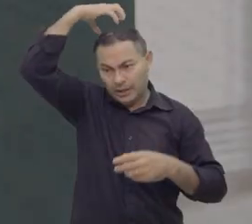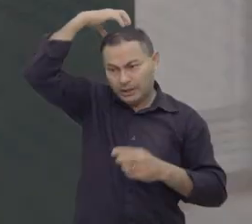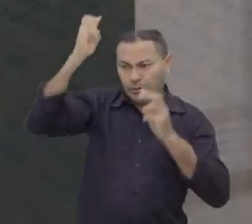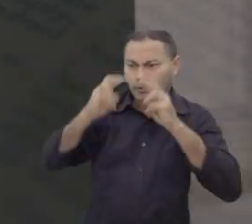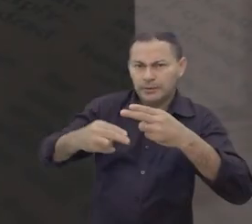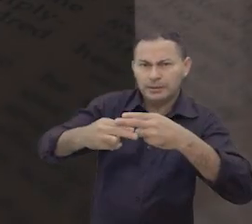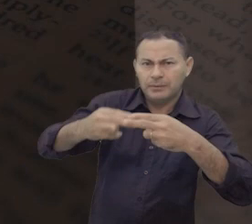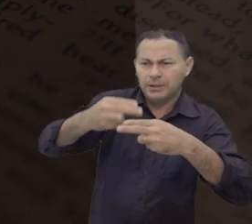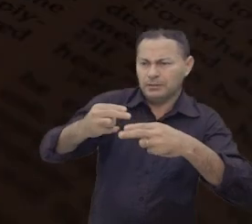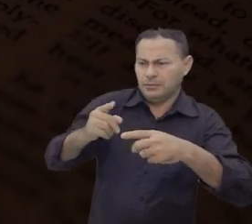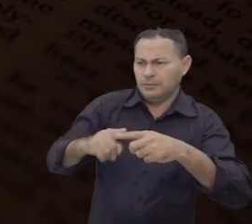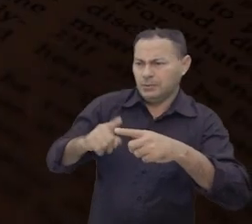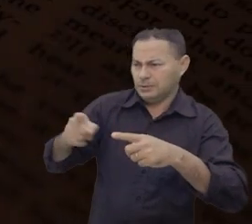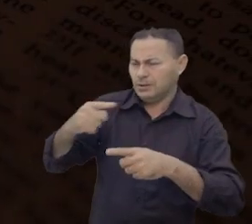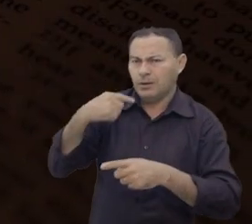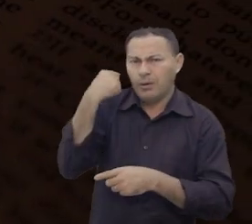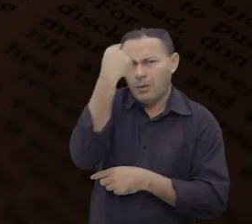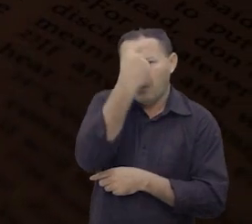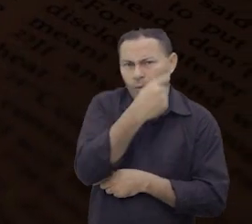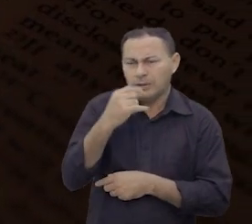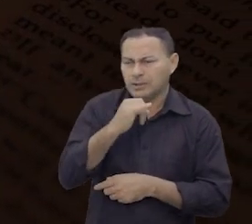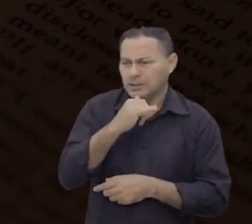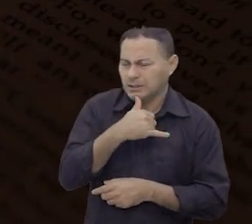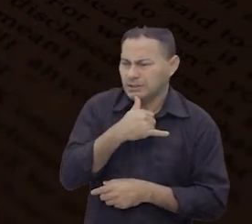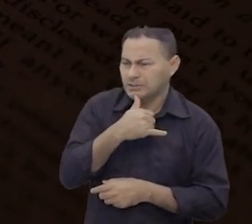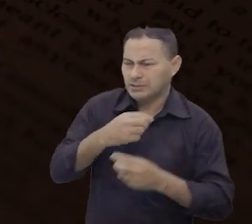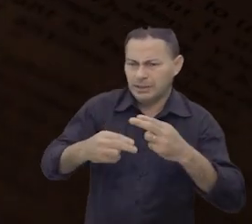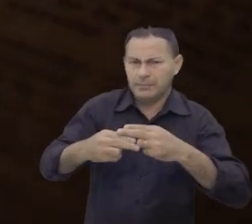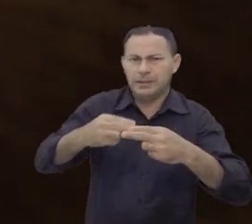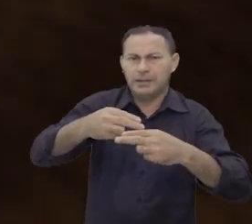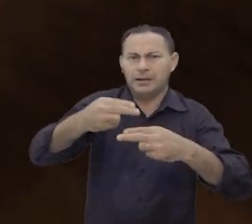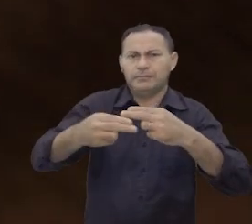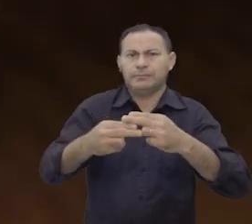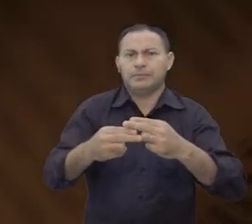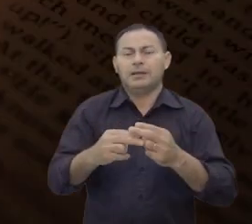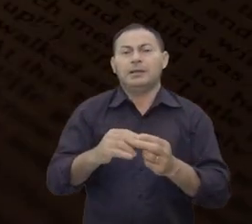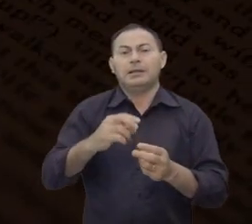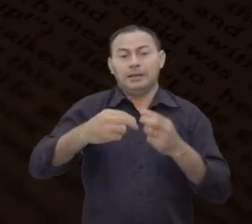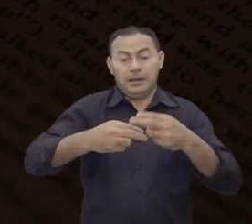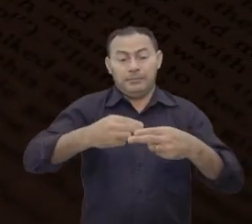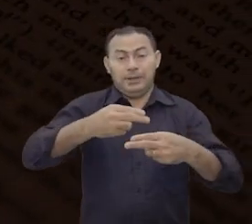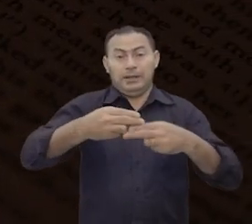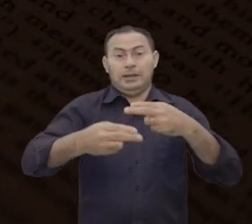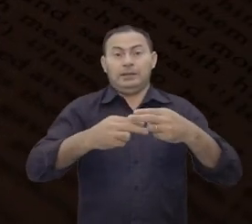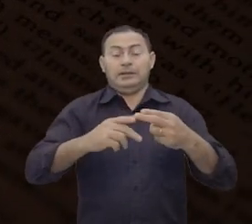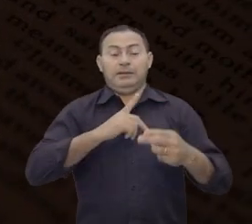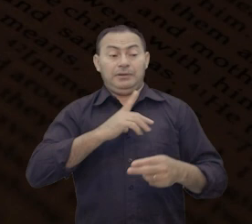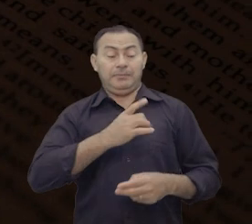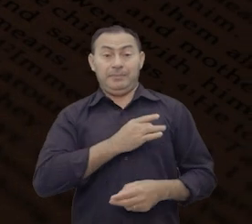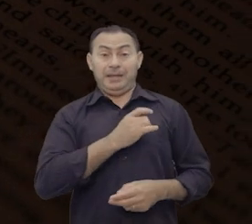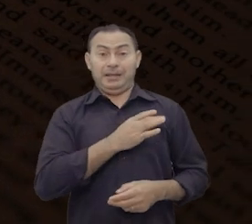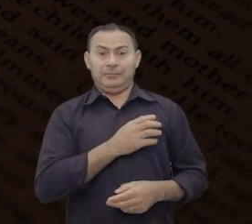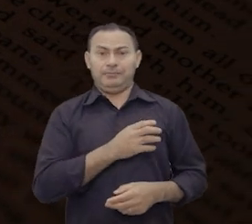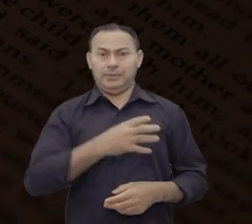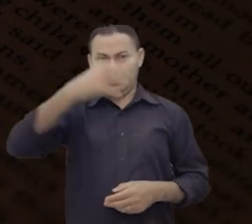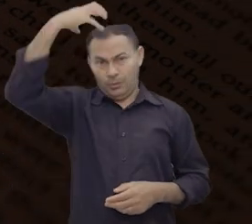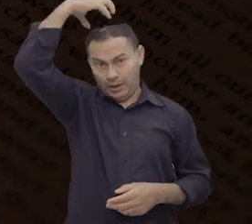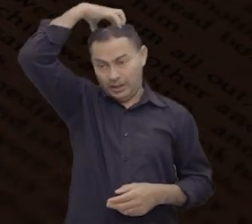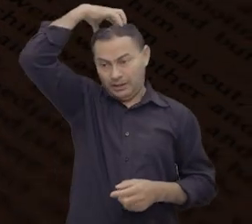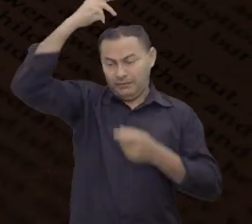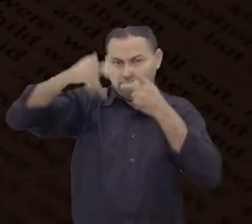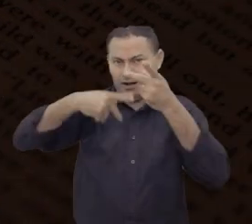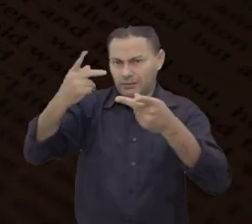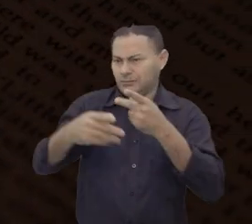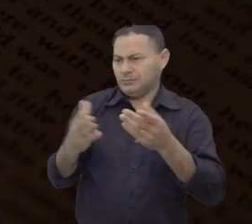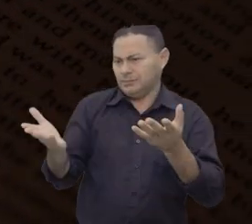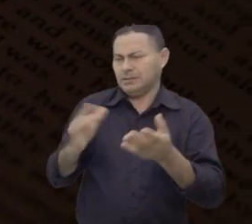e disse, por que seu rosto parece tão triste? Neemias conta que teve muito medo. O rei